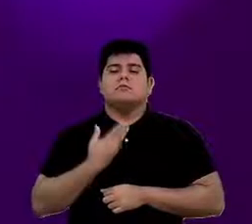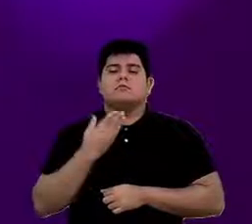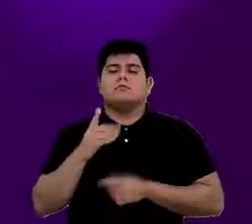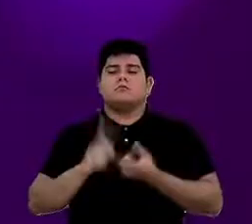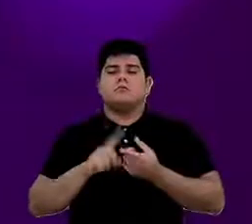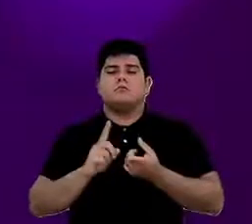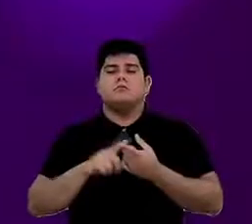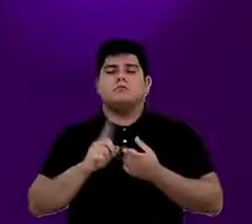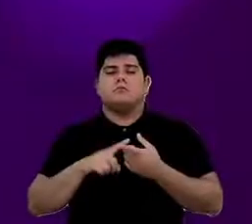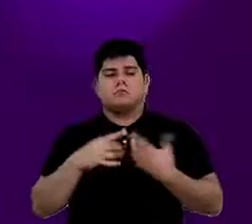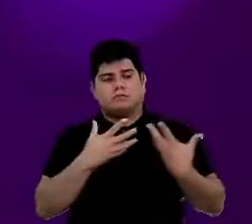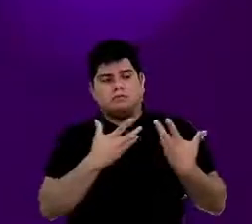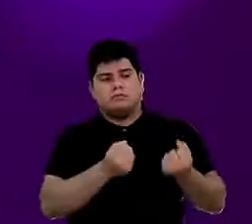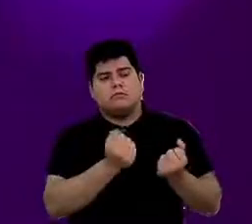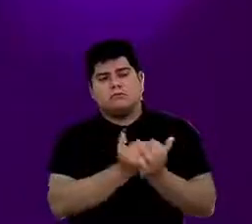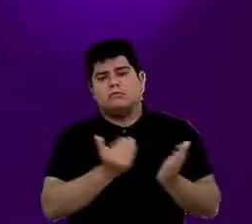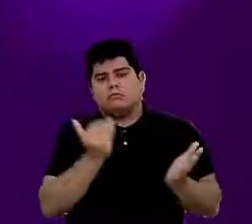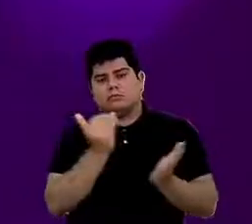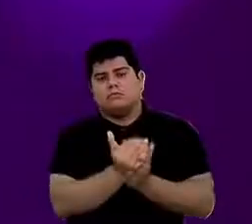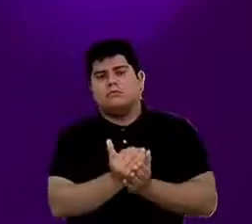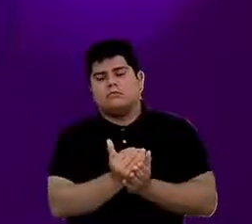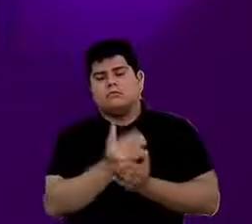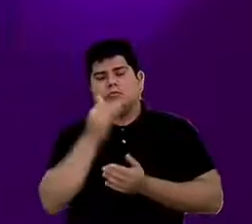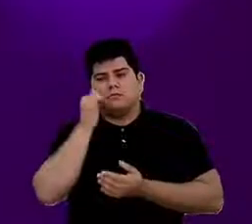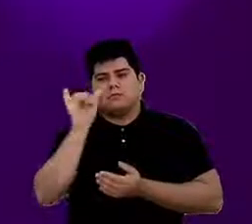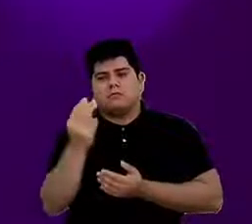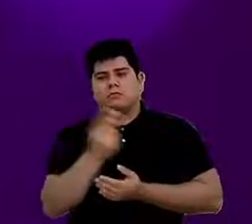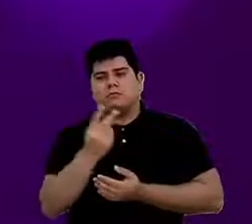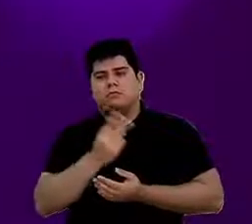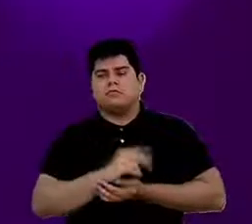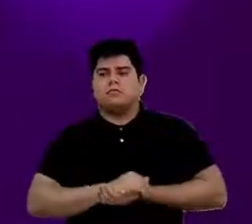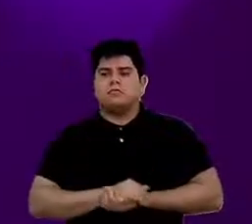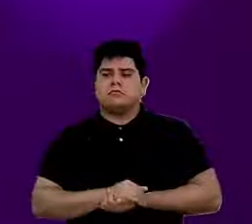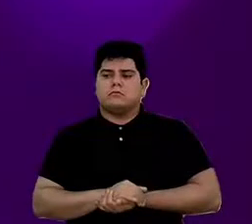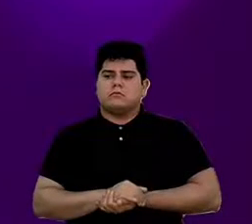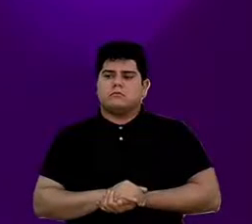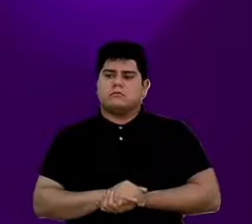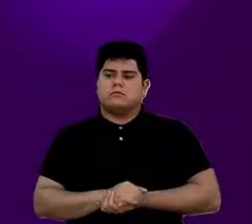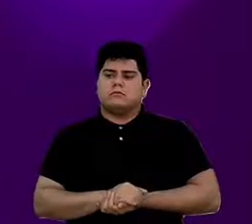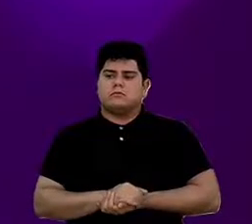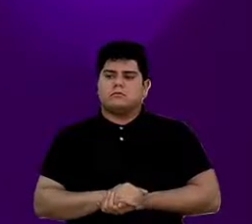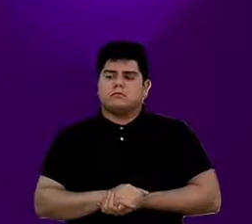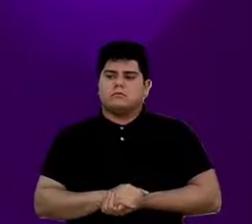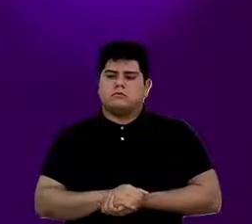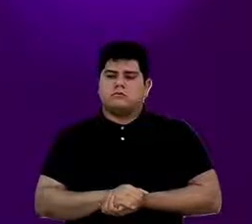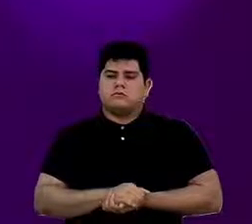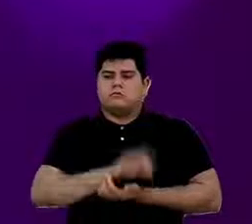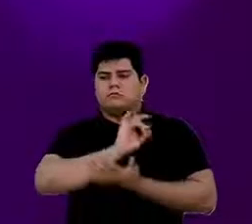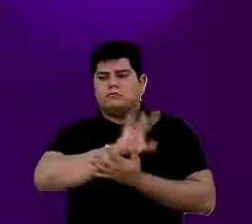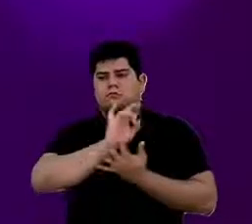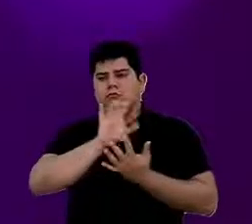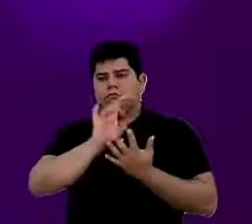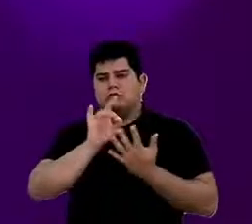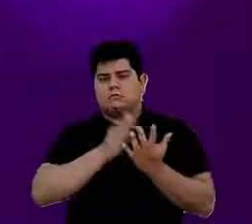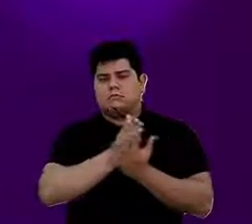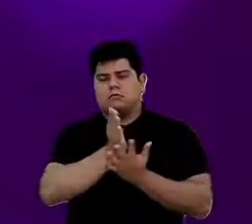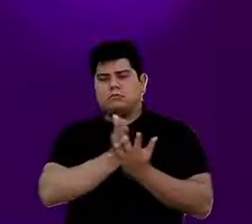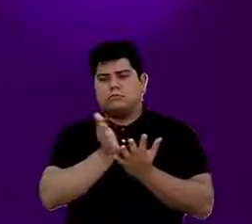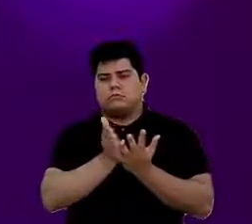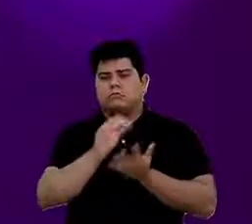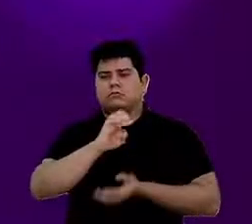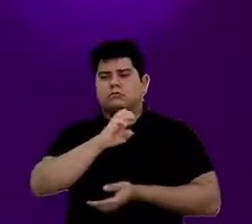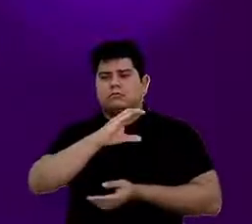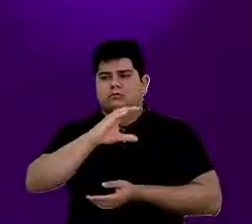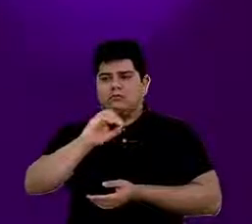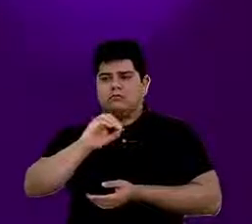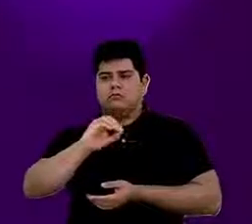faça uma aderência maior à prevenção secundária. Vamos falar um pouquinho agora sobre cada uma das modalidades. O eco, ele